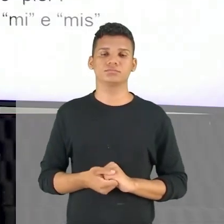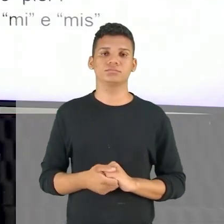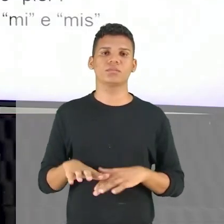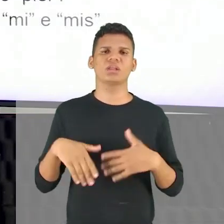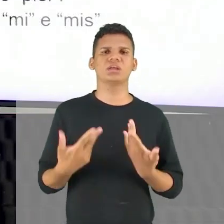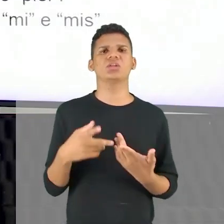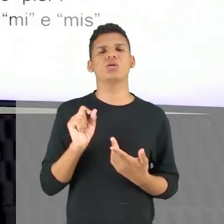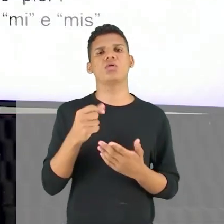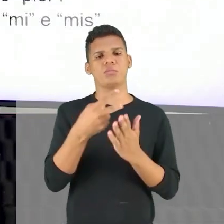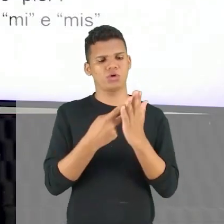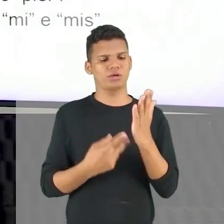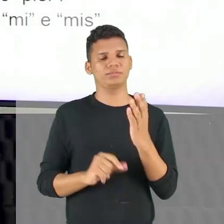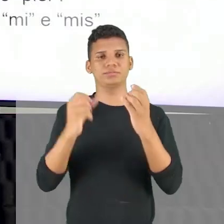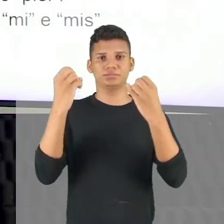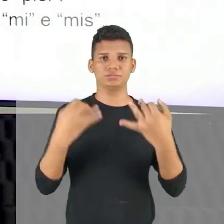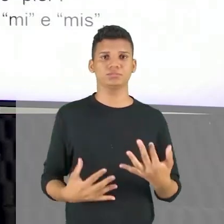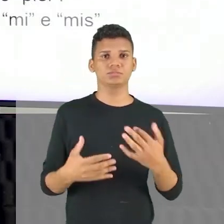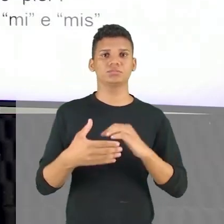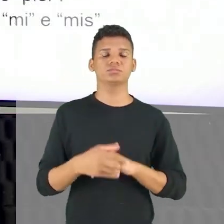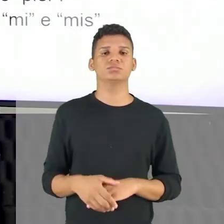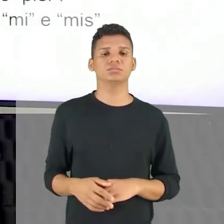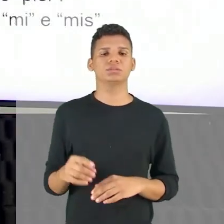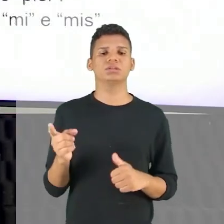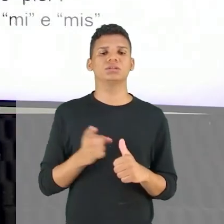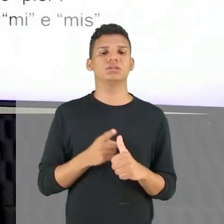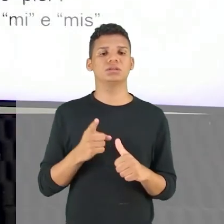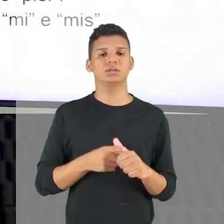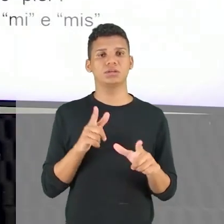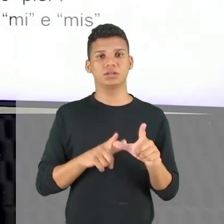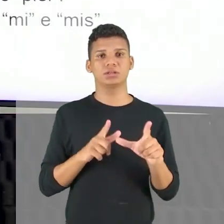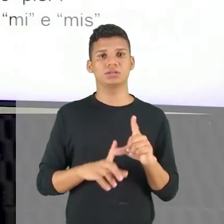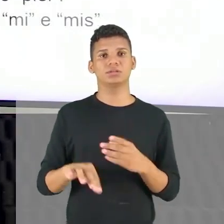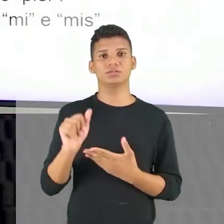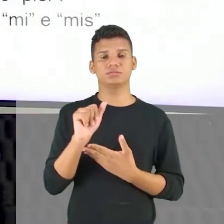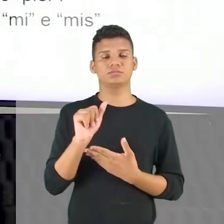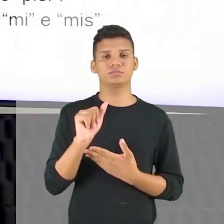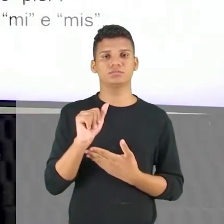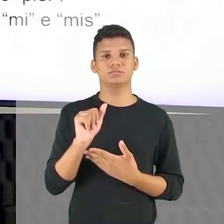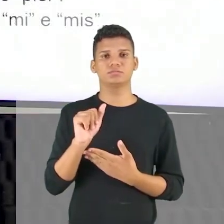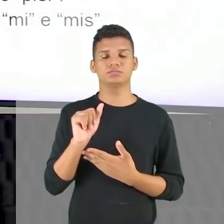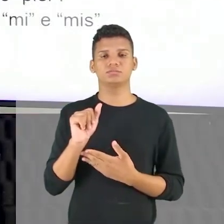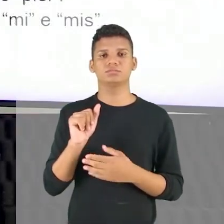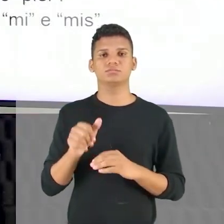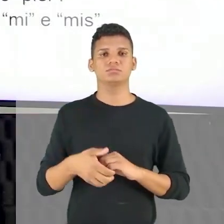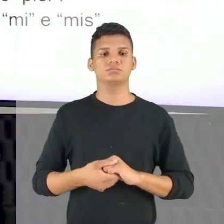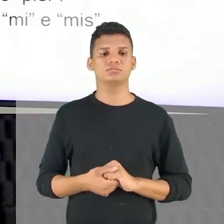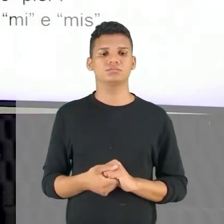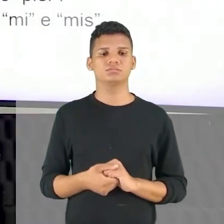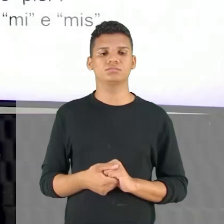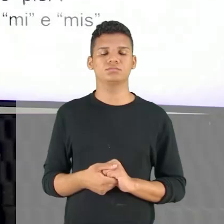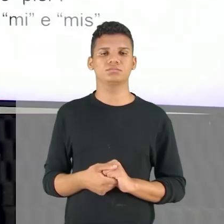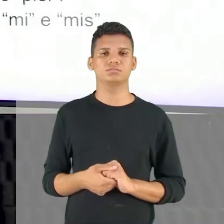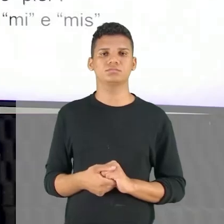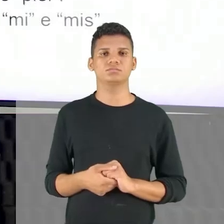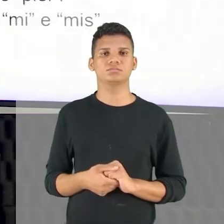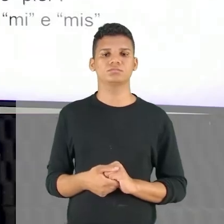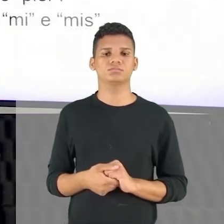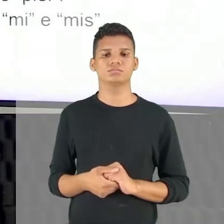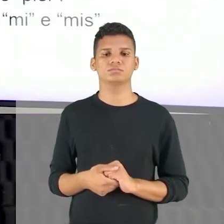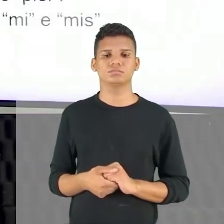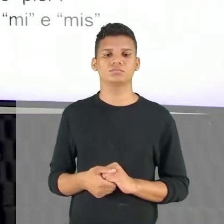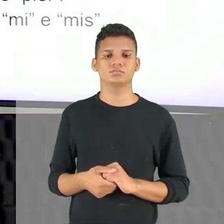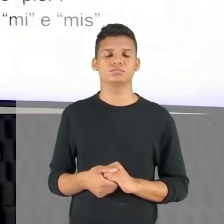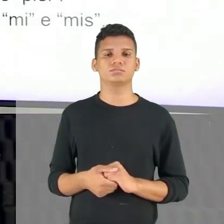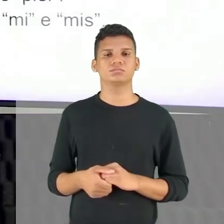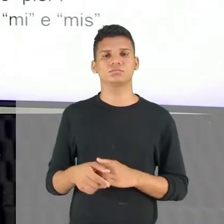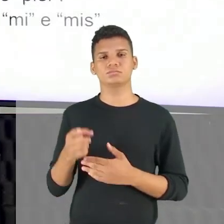O poema da escritora costarriquenha apresenta, letra A, advérbios como rotundamente e categoricamente, né? O que